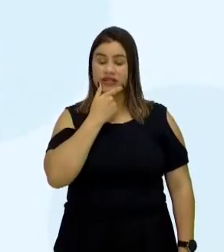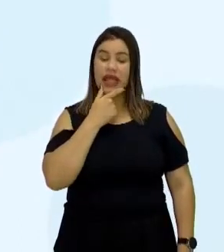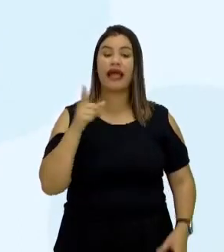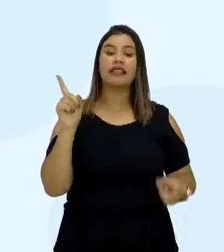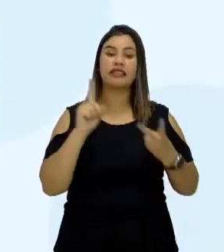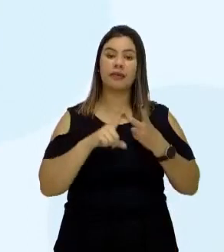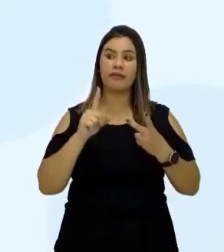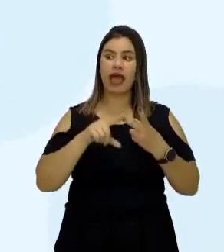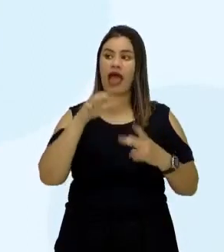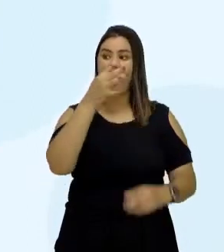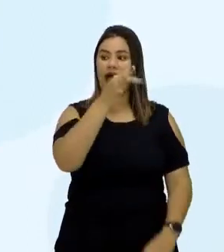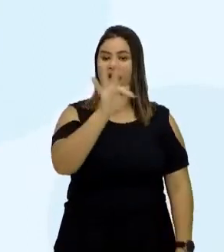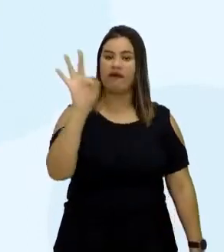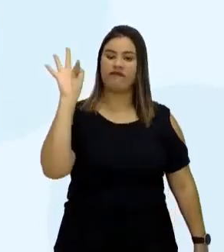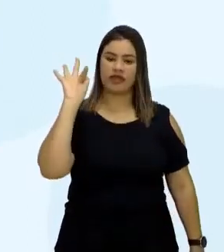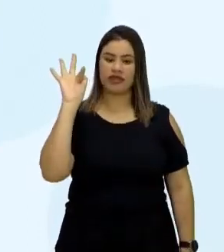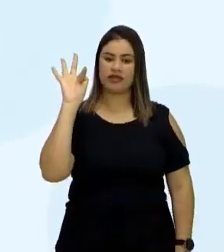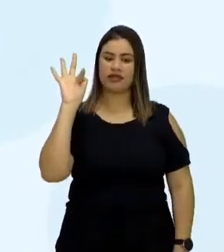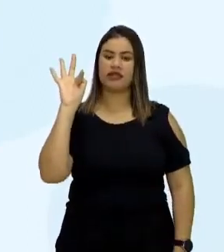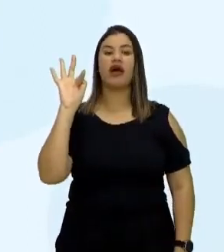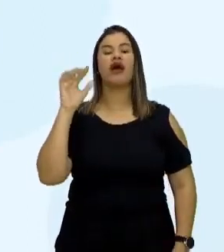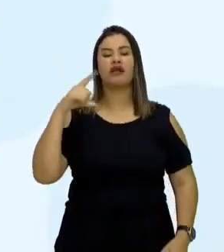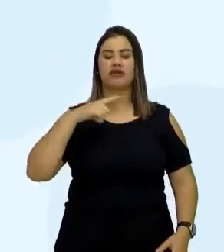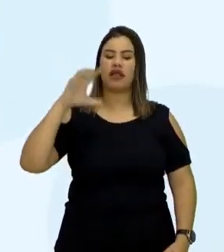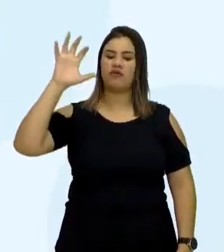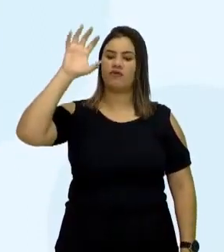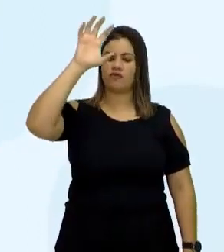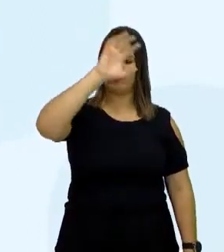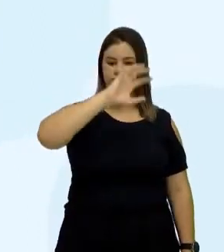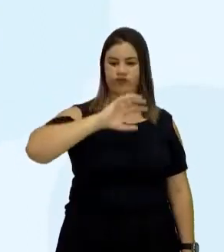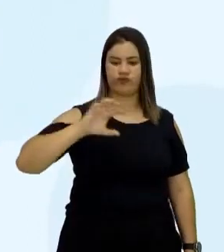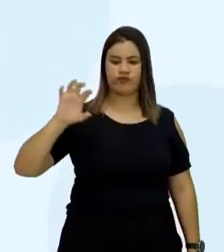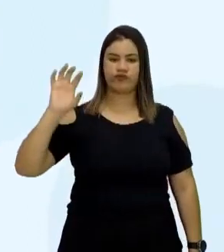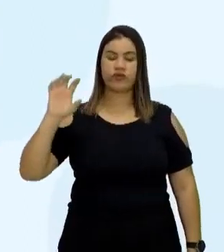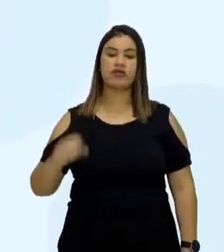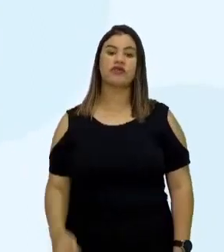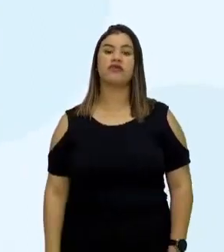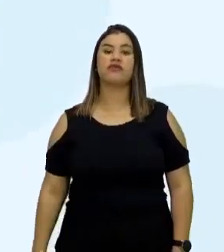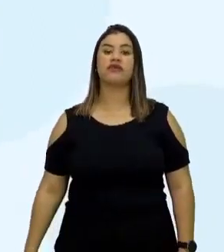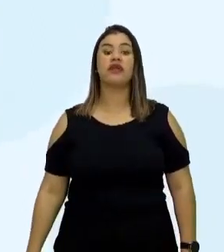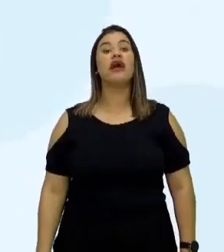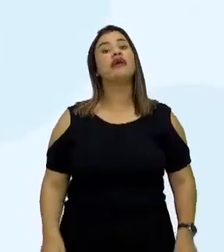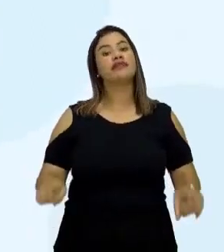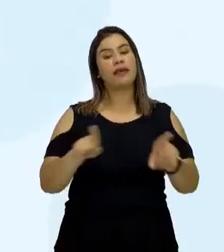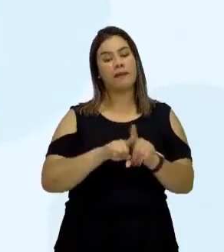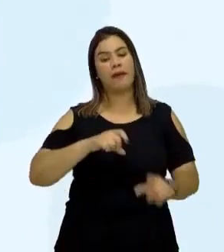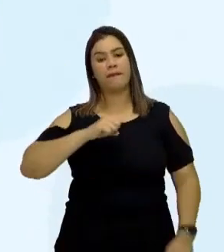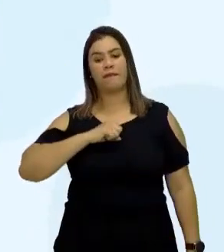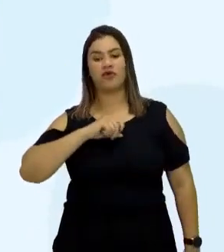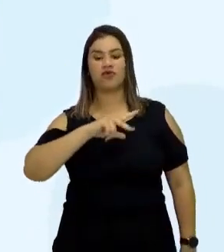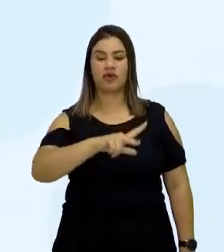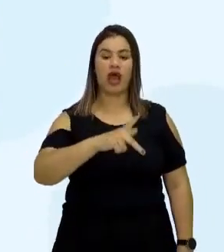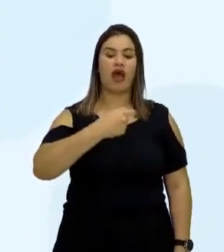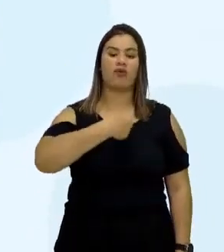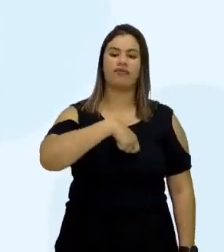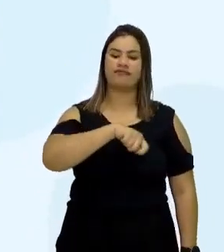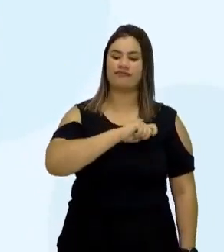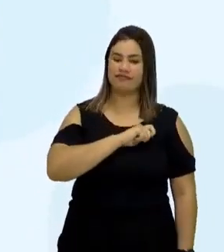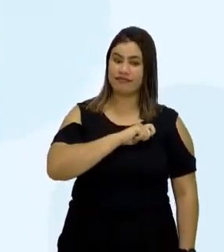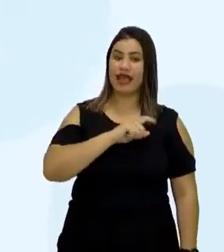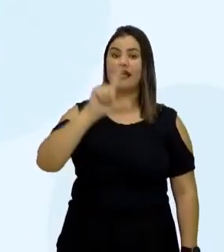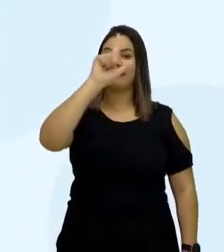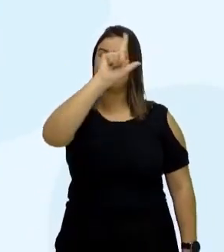né, que está aparecendo aí em várias regiões do continente africano. Temos também Portugal, temos Espanha,